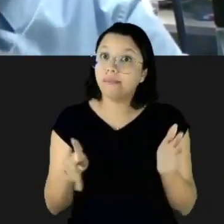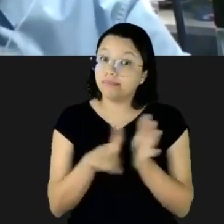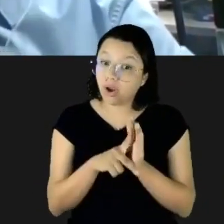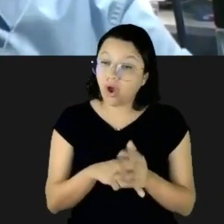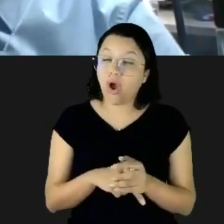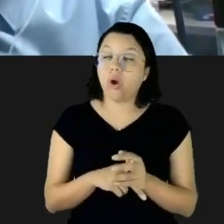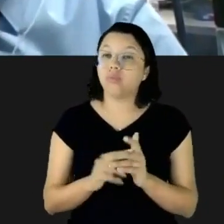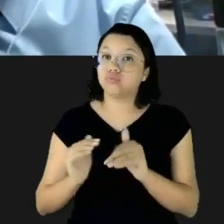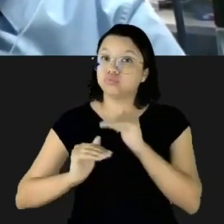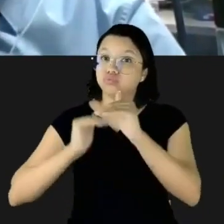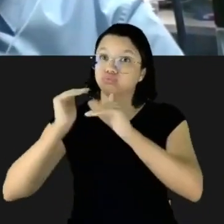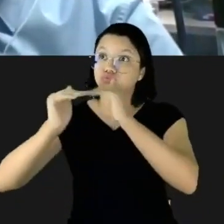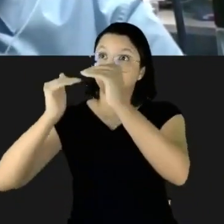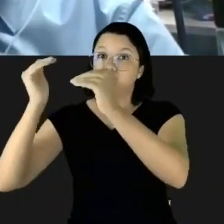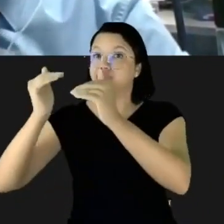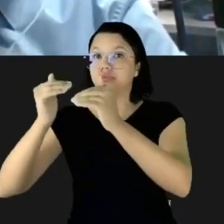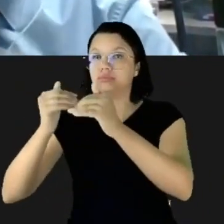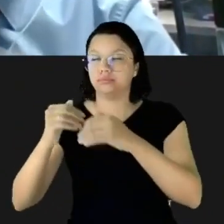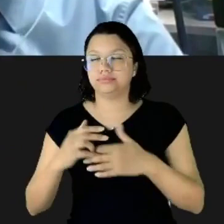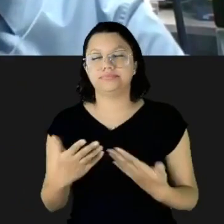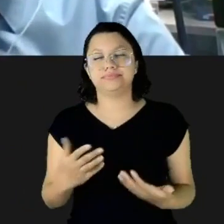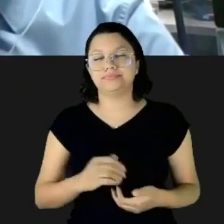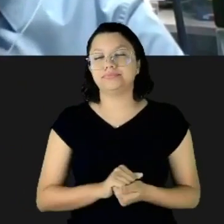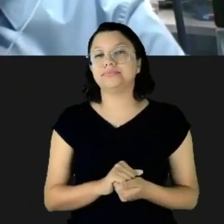progresso, faz parte da eficiência.